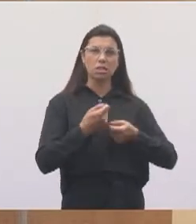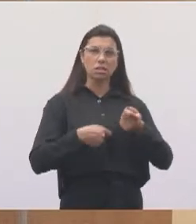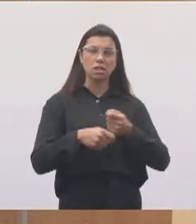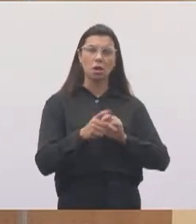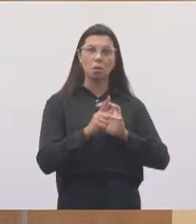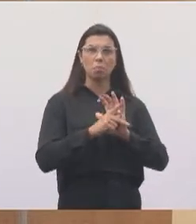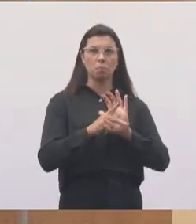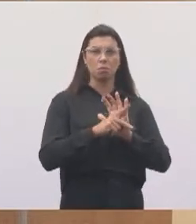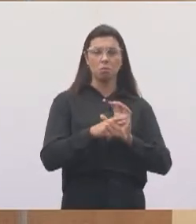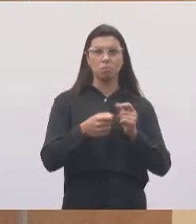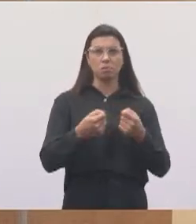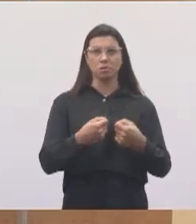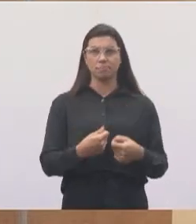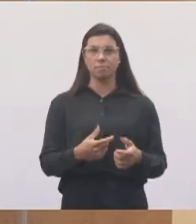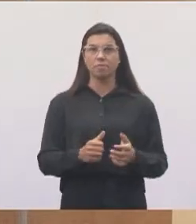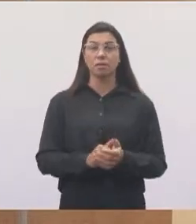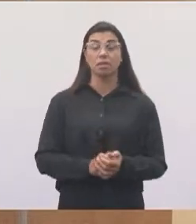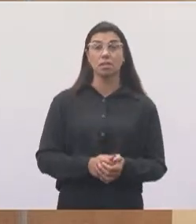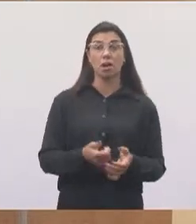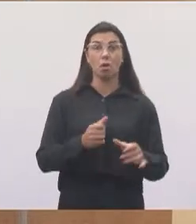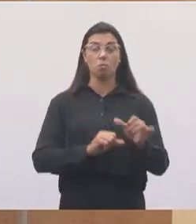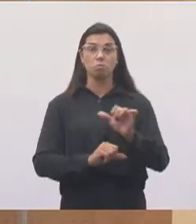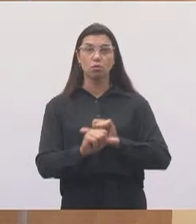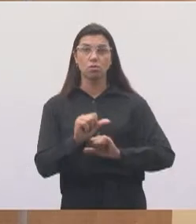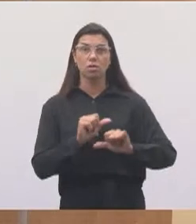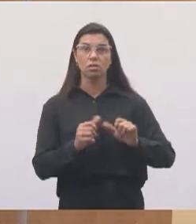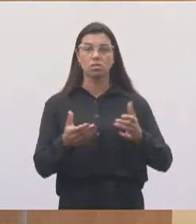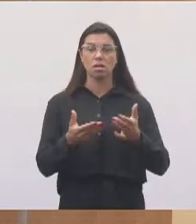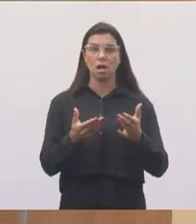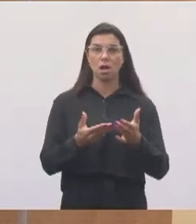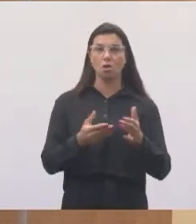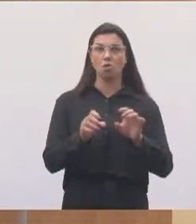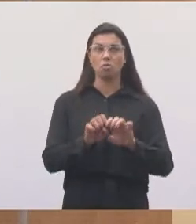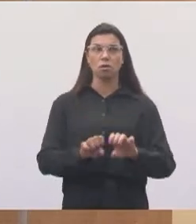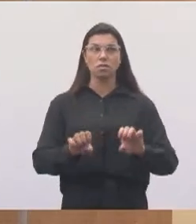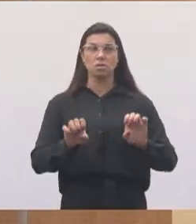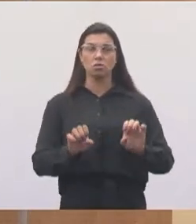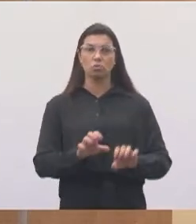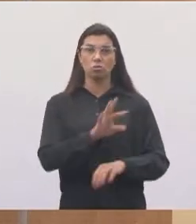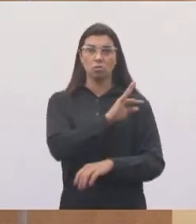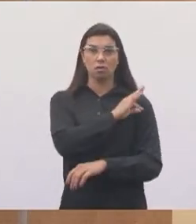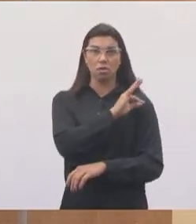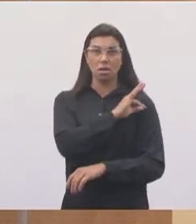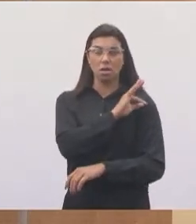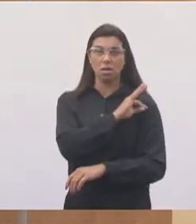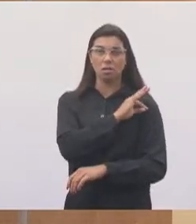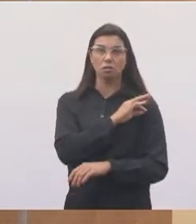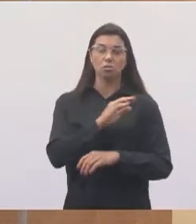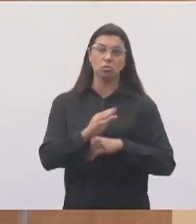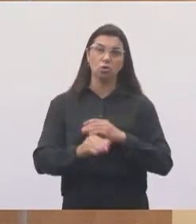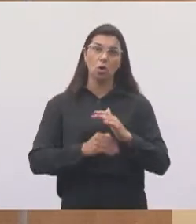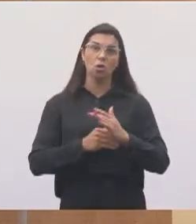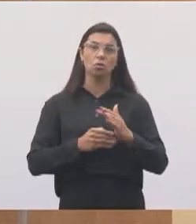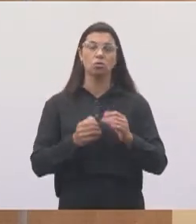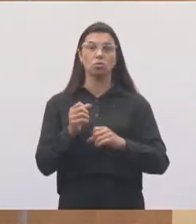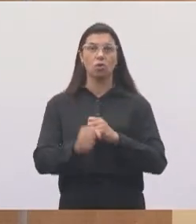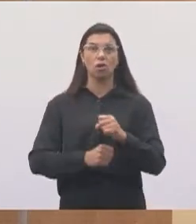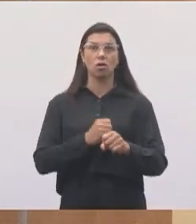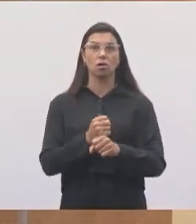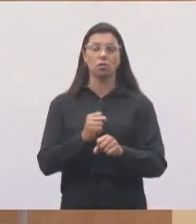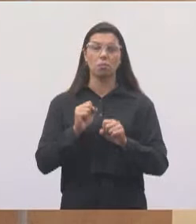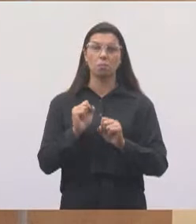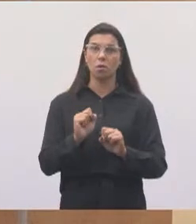e atuária. Com a renovação deste estudo técnico, todos os anos podem ser